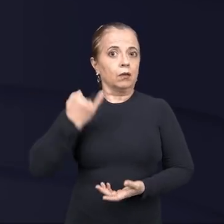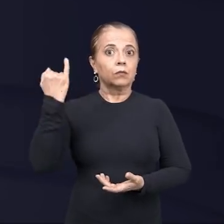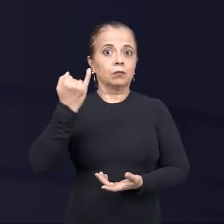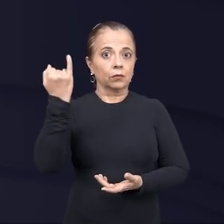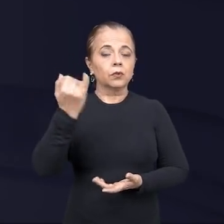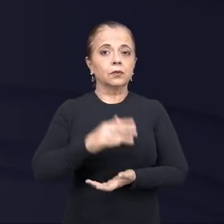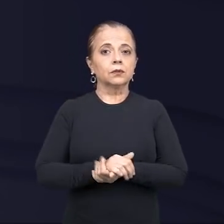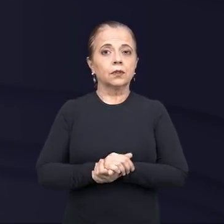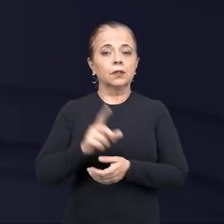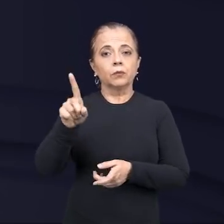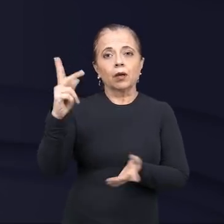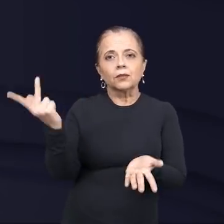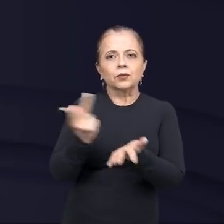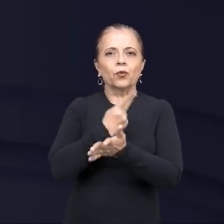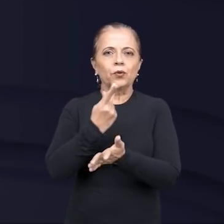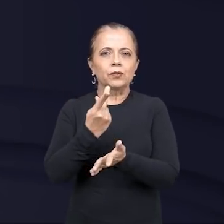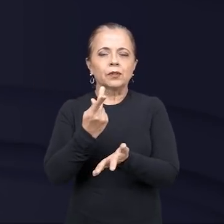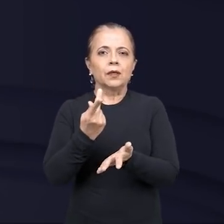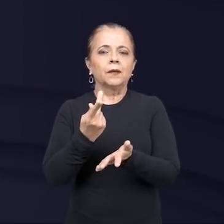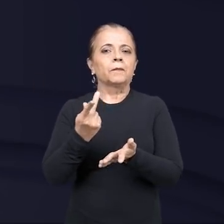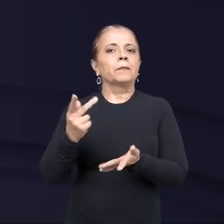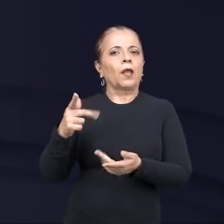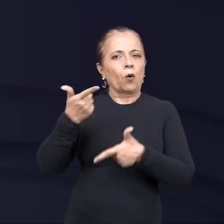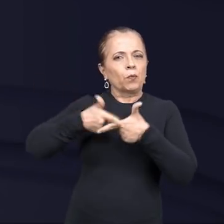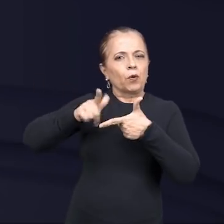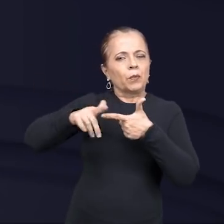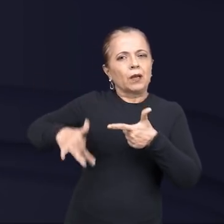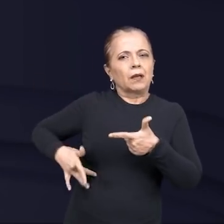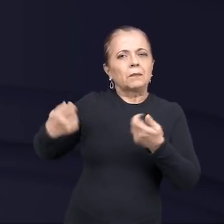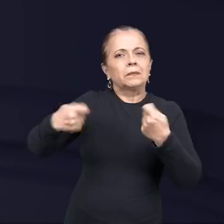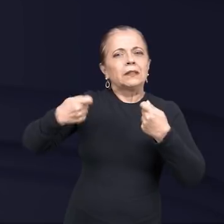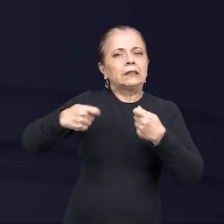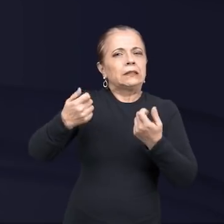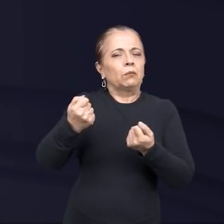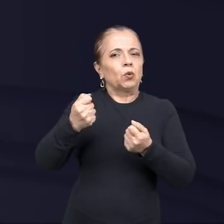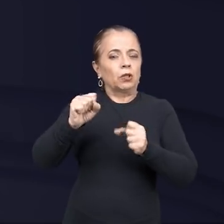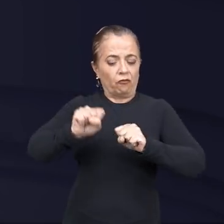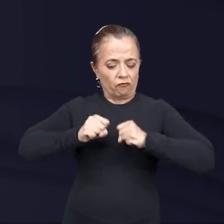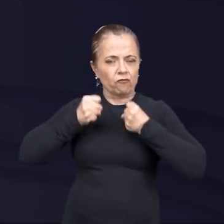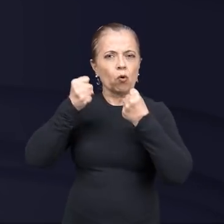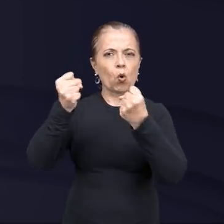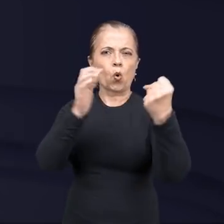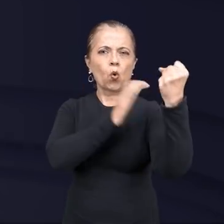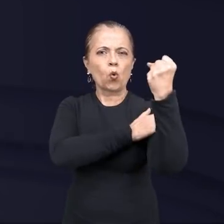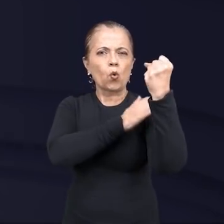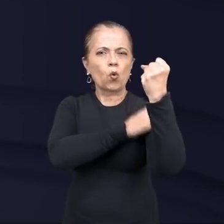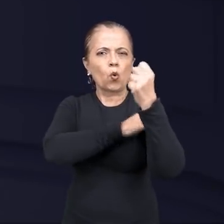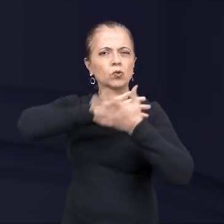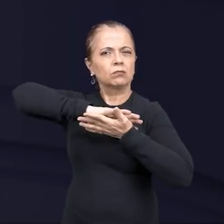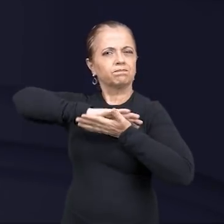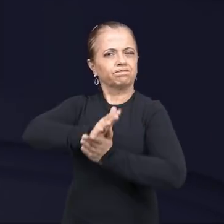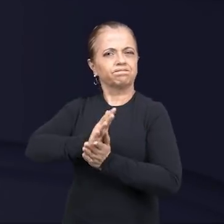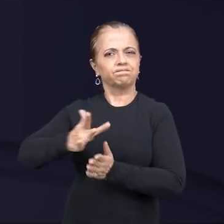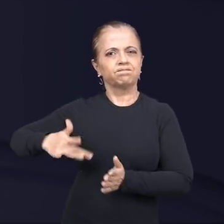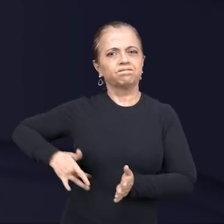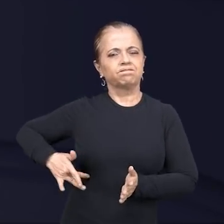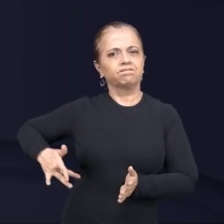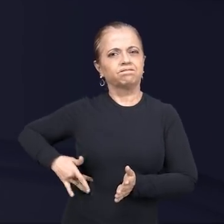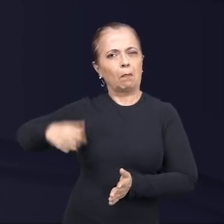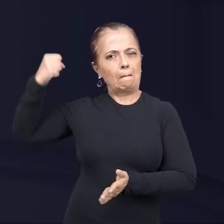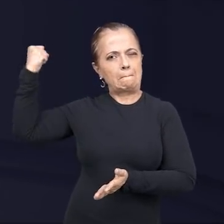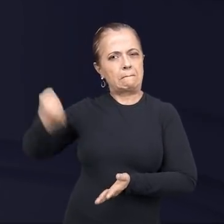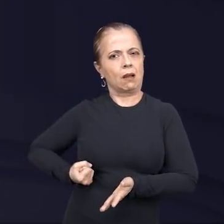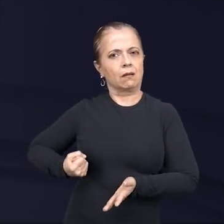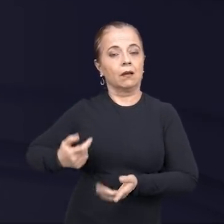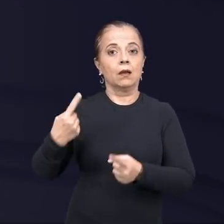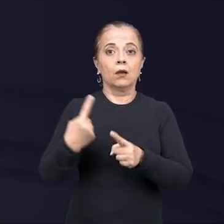precisa ter impactos de grande monta, né? de muita força. Então, é um caso muito